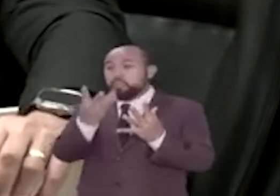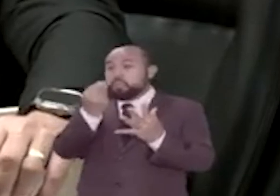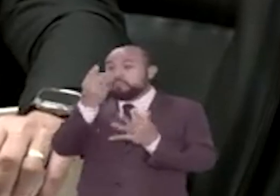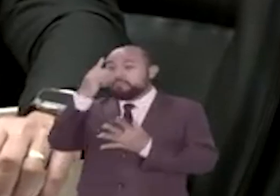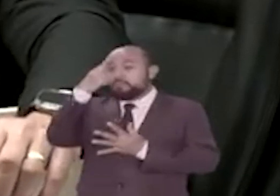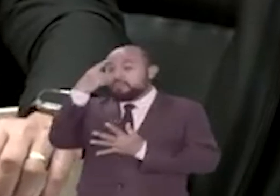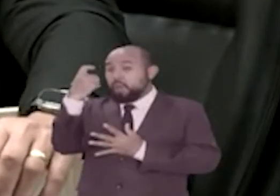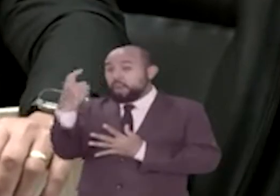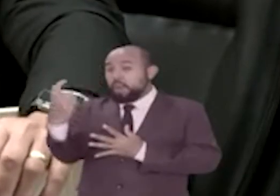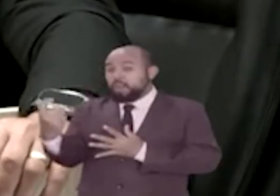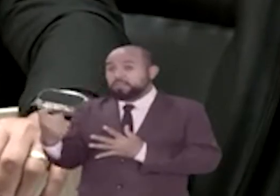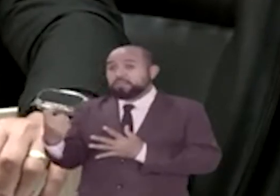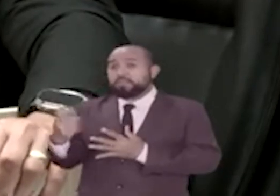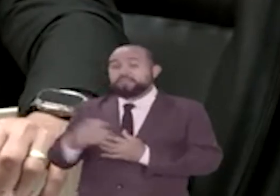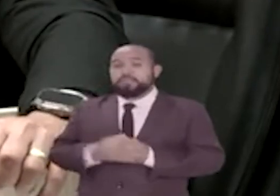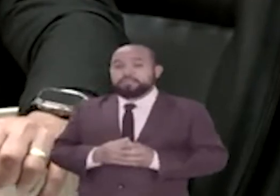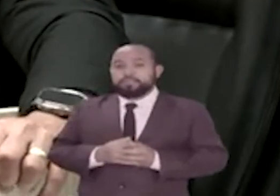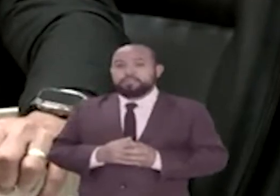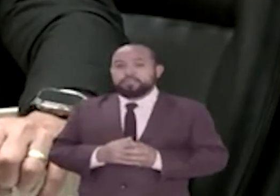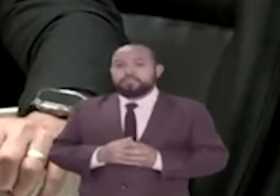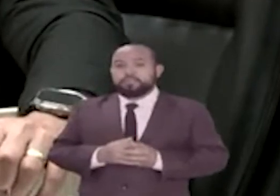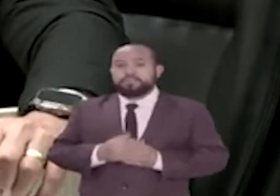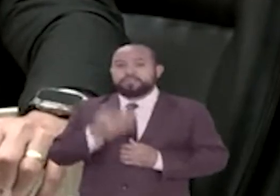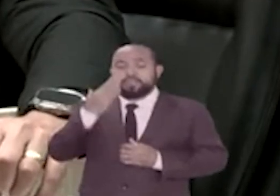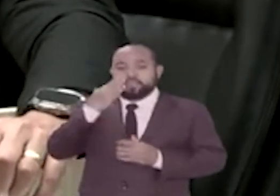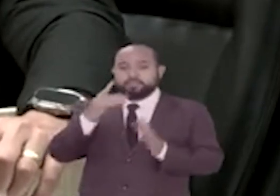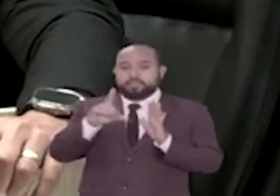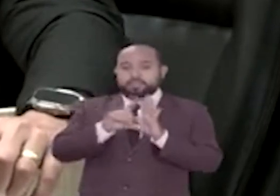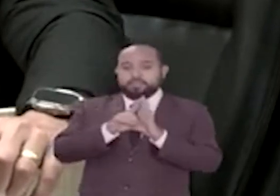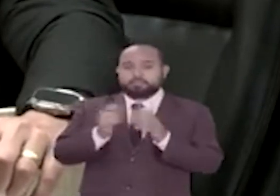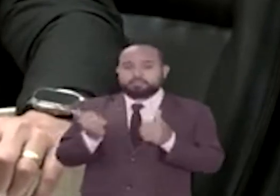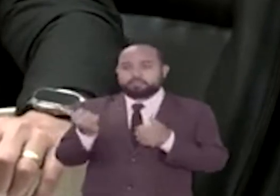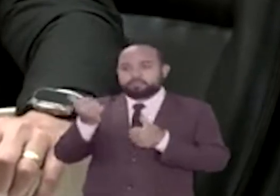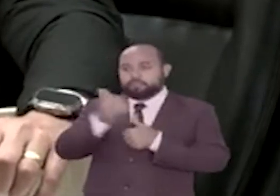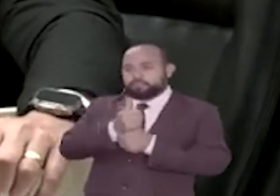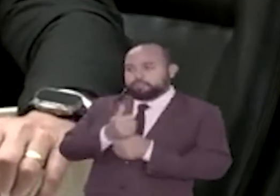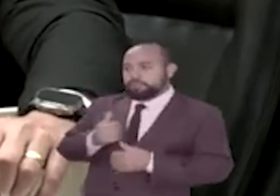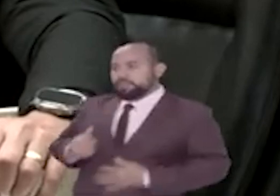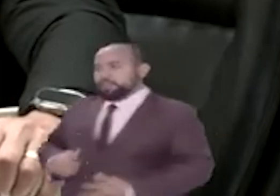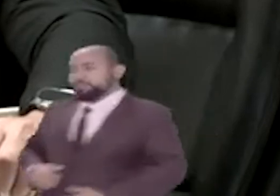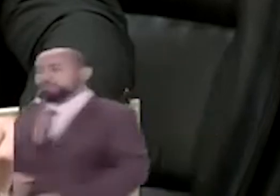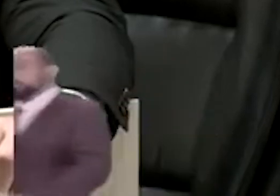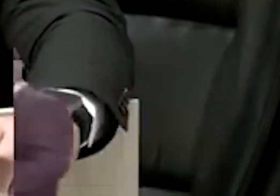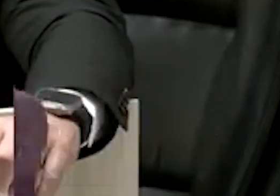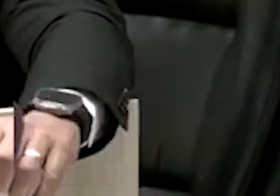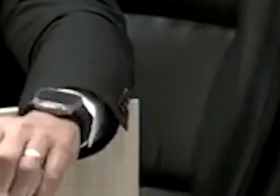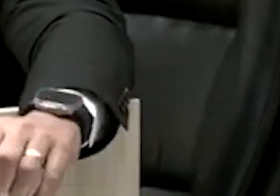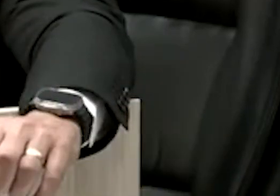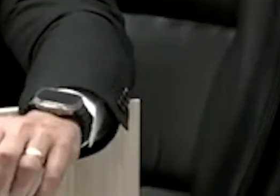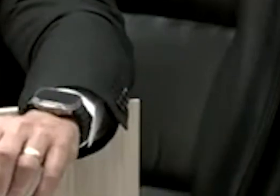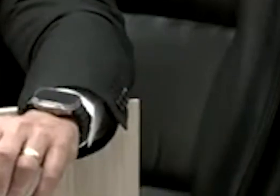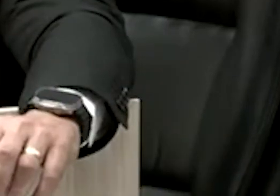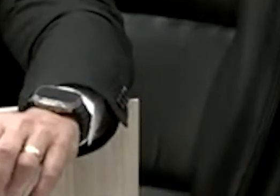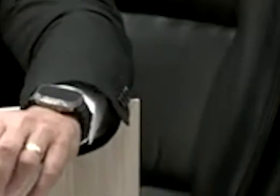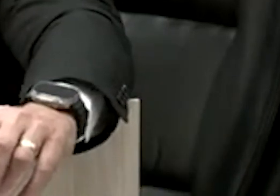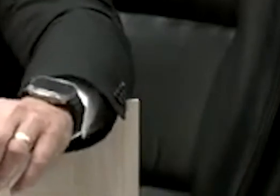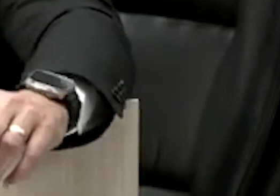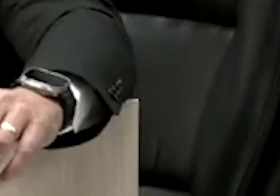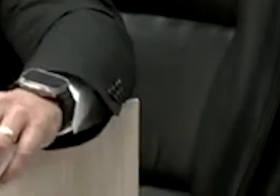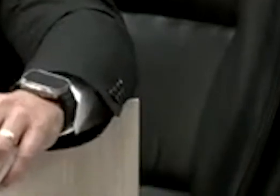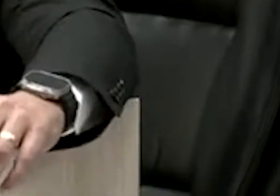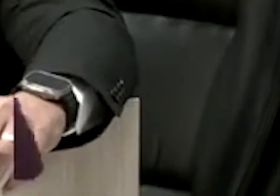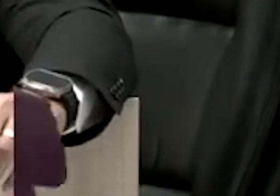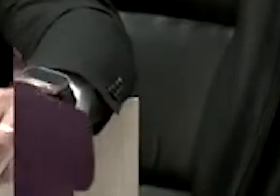ainda com essa legislação completa, a gente tem números assustadores que atingem